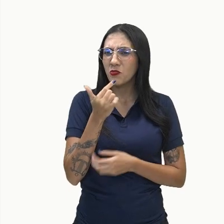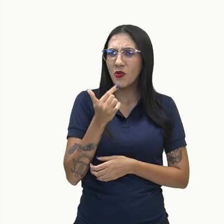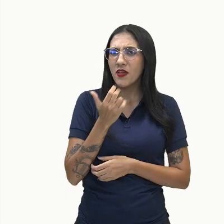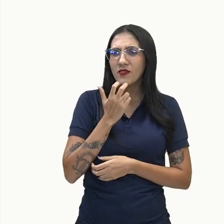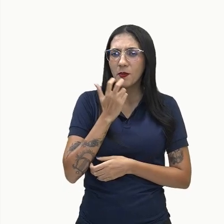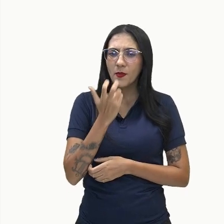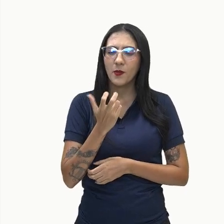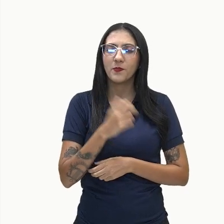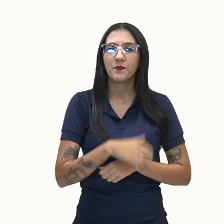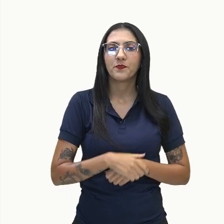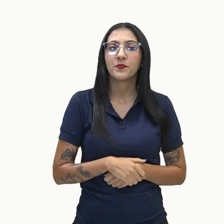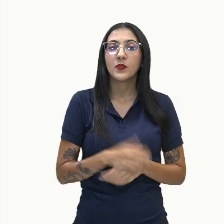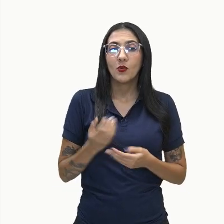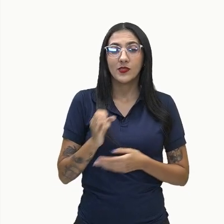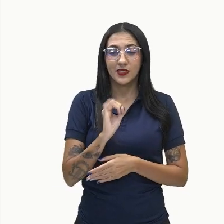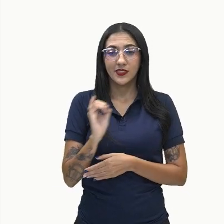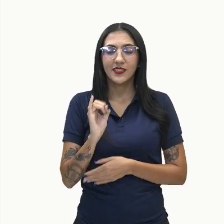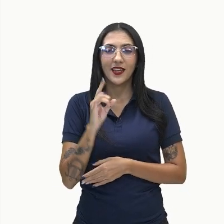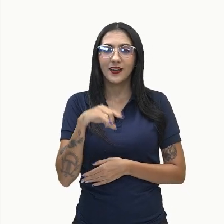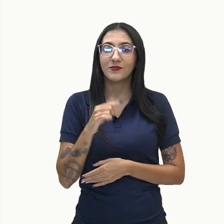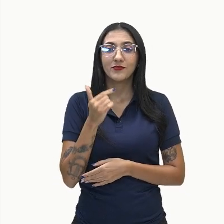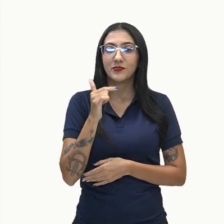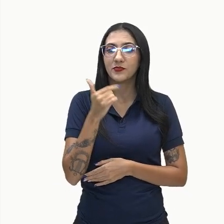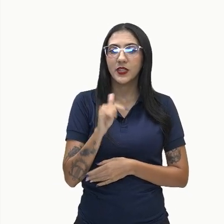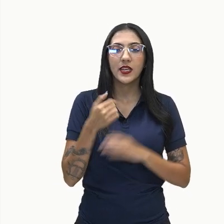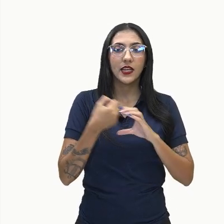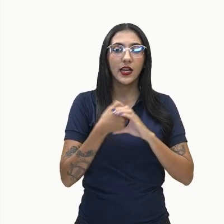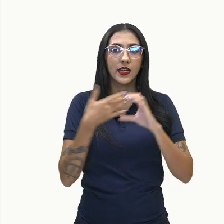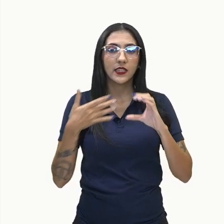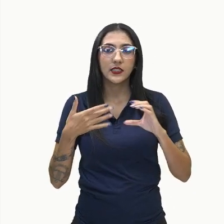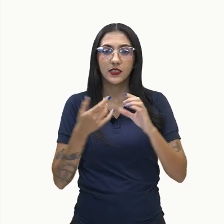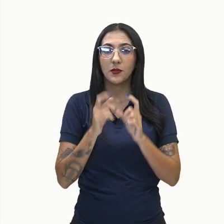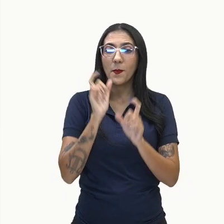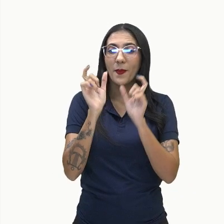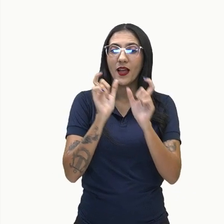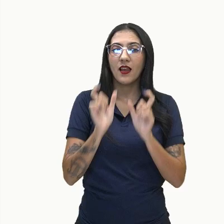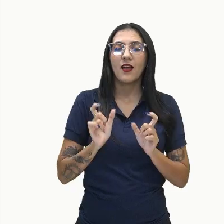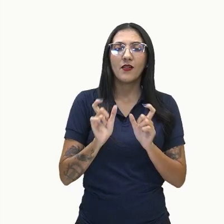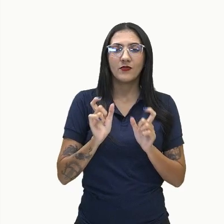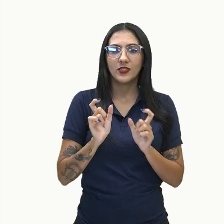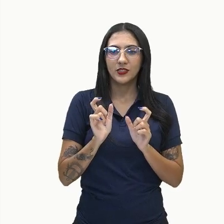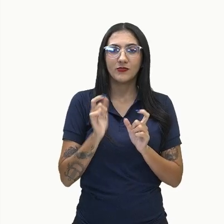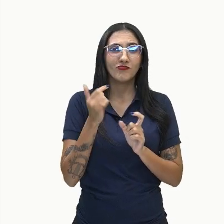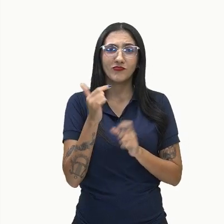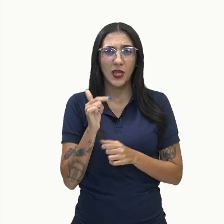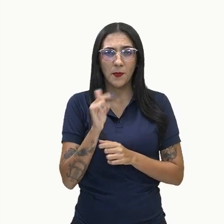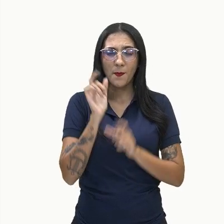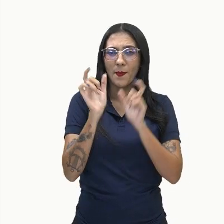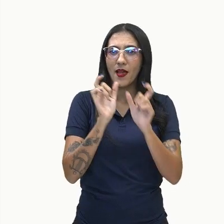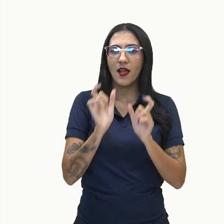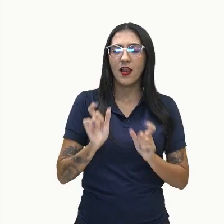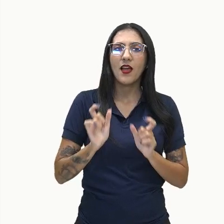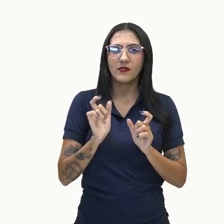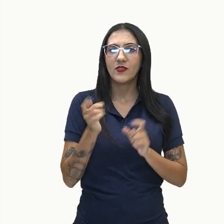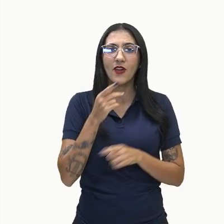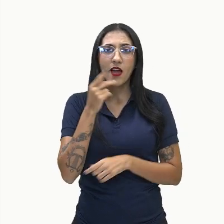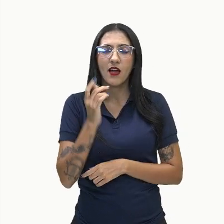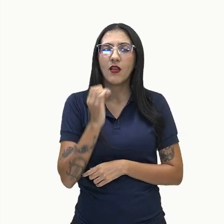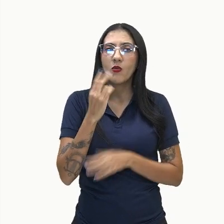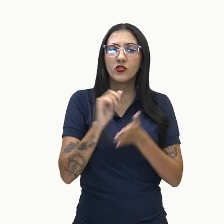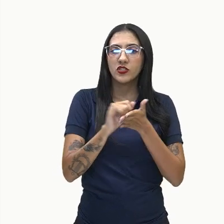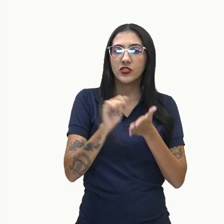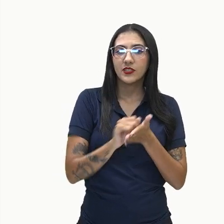verbal? Quando ela não for constituída pelo signo linguístico, pelas palavras faladas ou